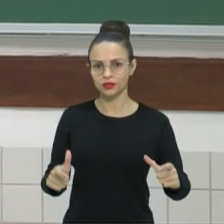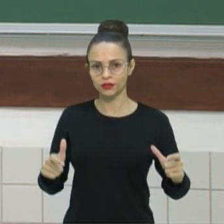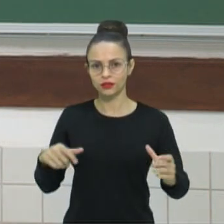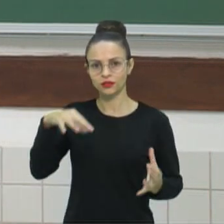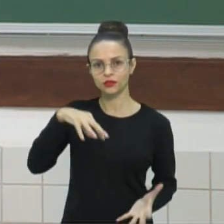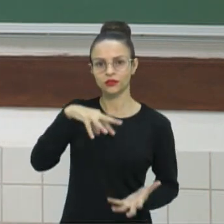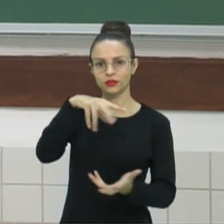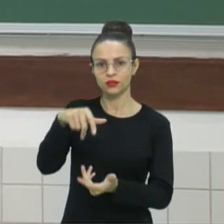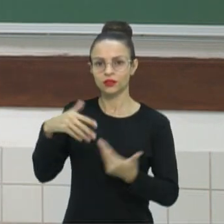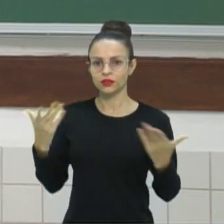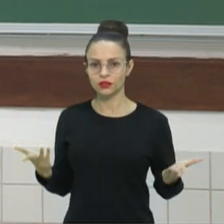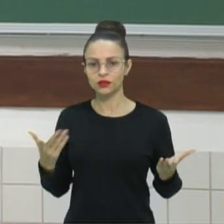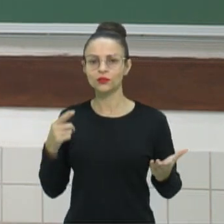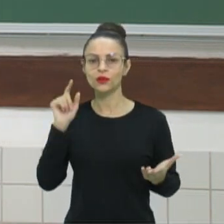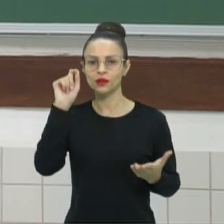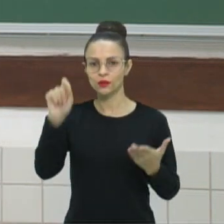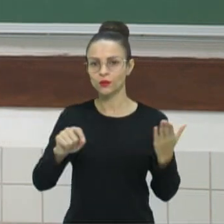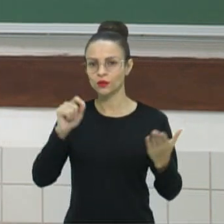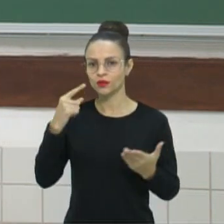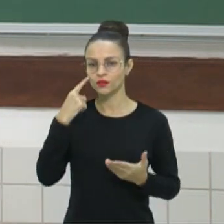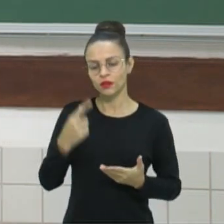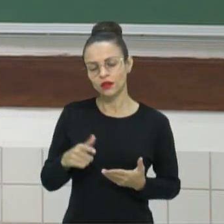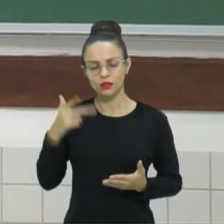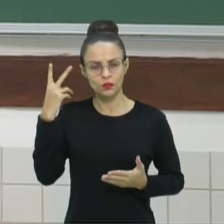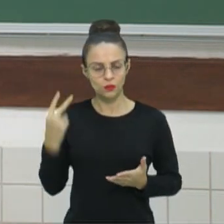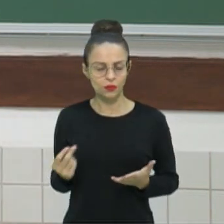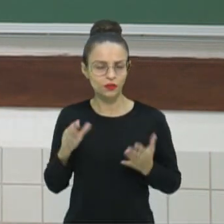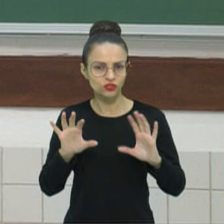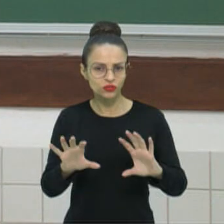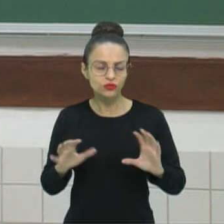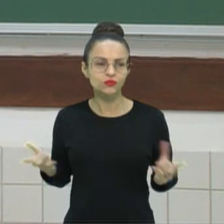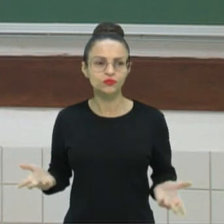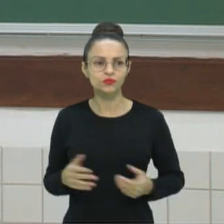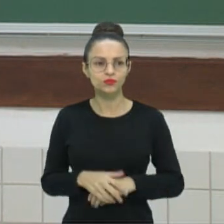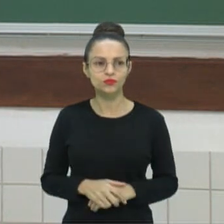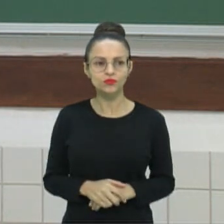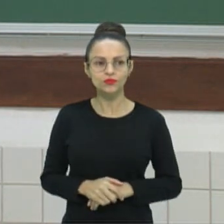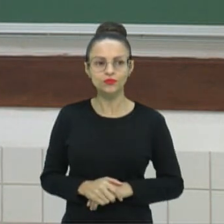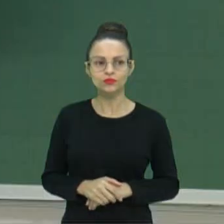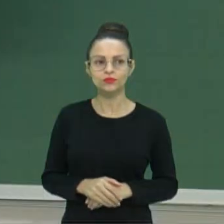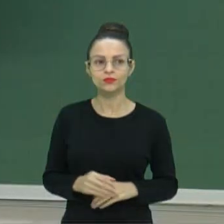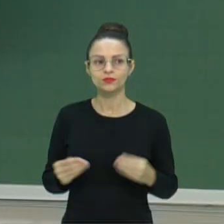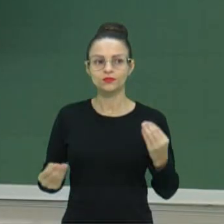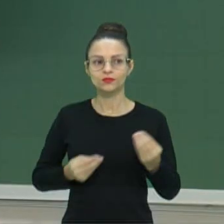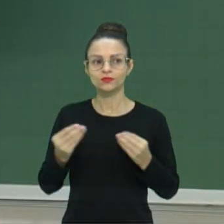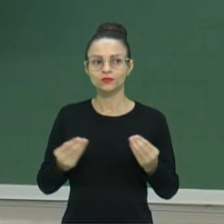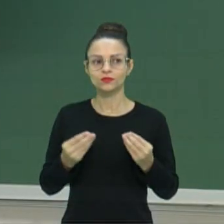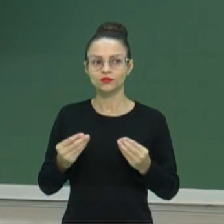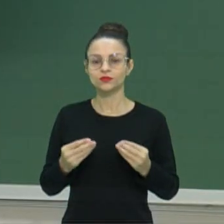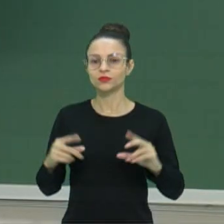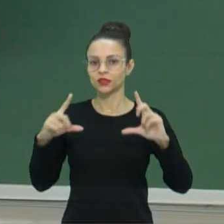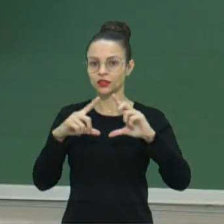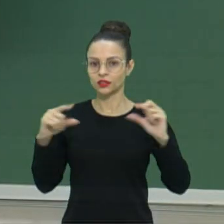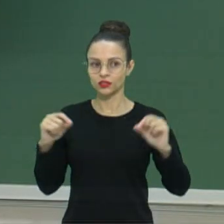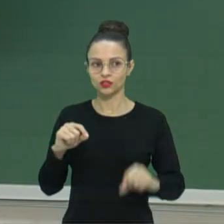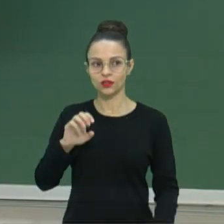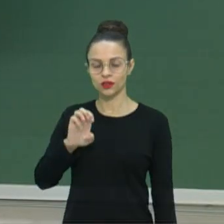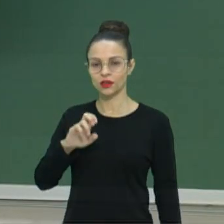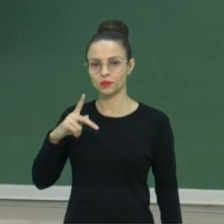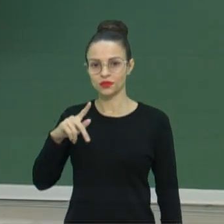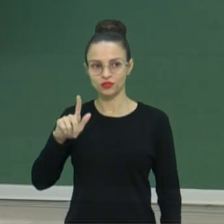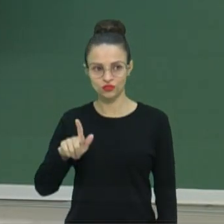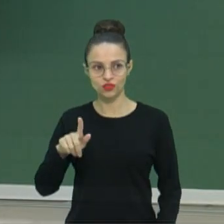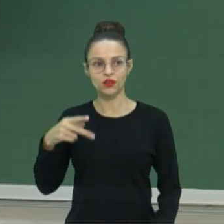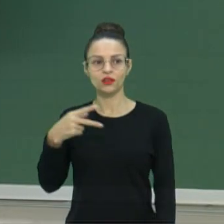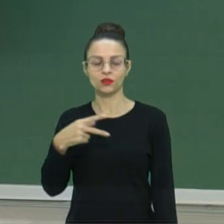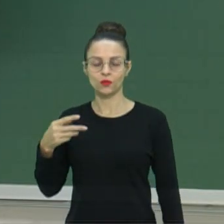exercícios a gente vê isso no praxe aí, beleza? Bem, o que que a gente coloca aqui normalmente? A energia potencial